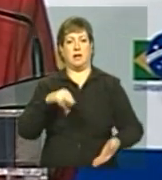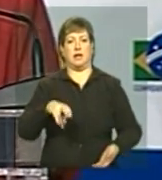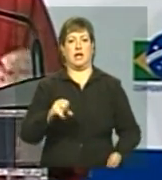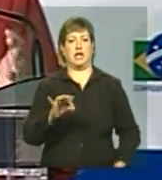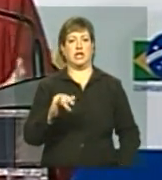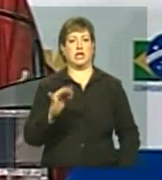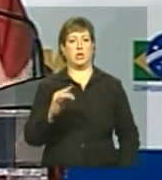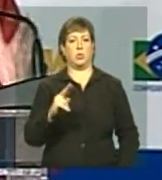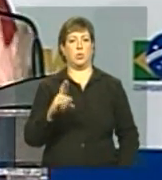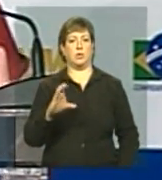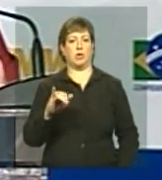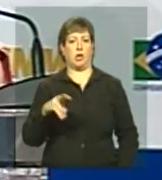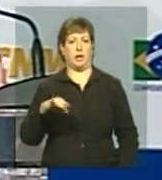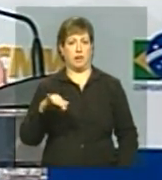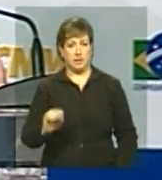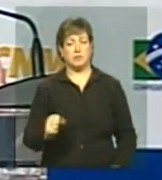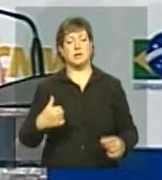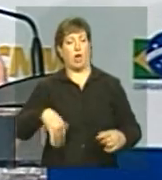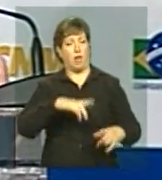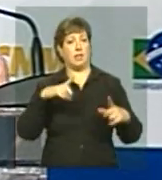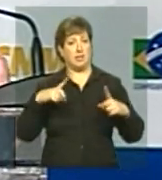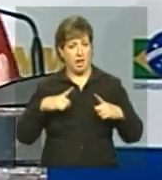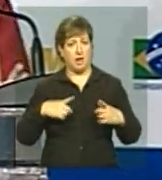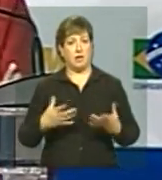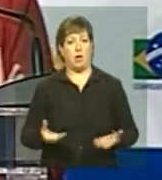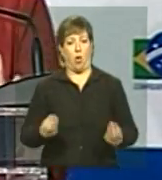Institucionais, que temos, como você sabe,